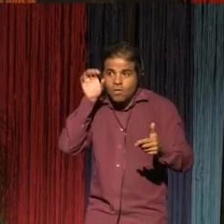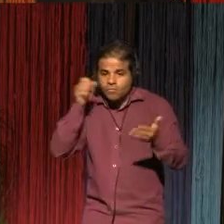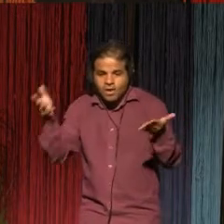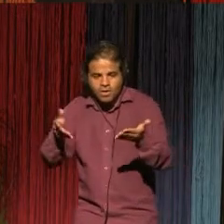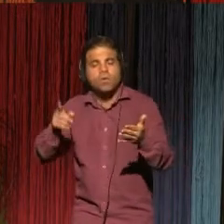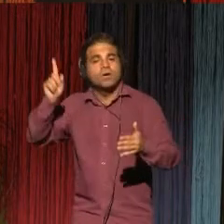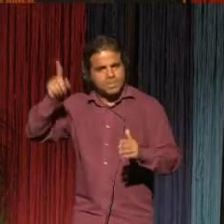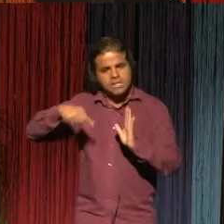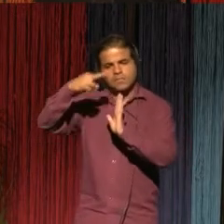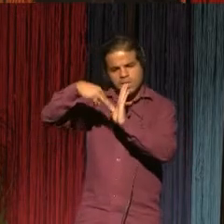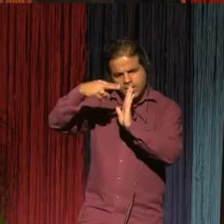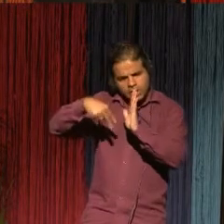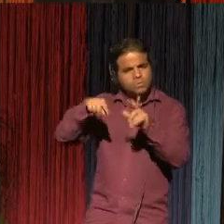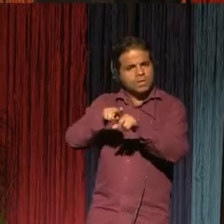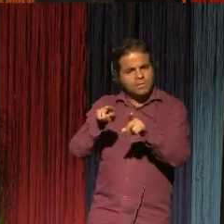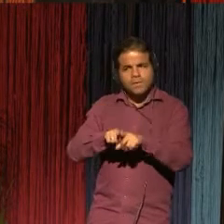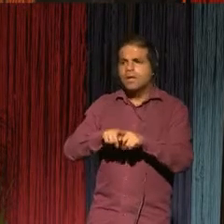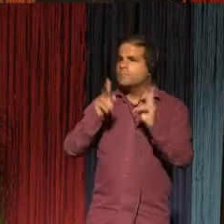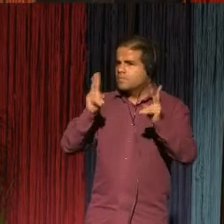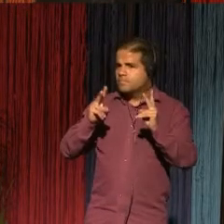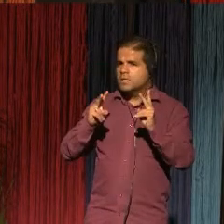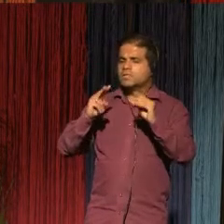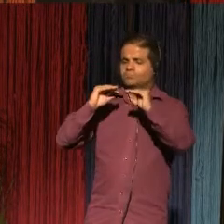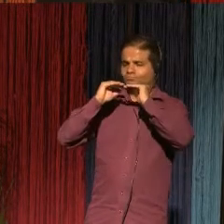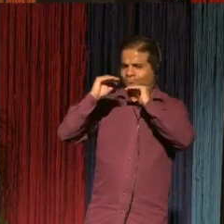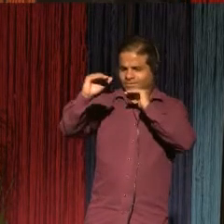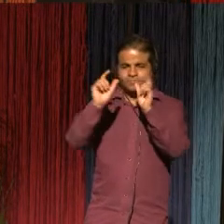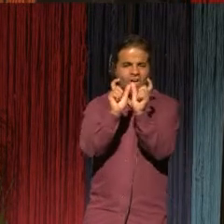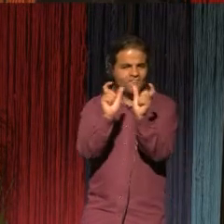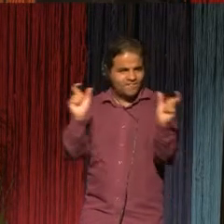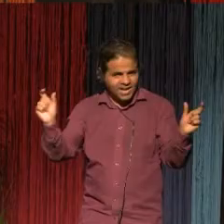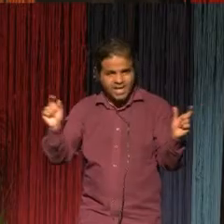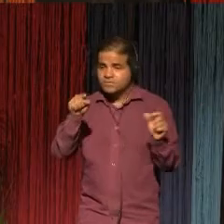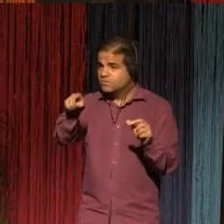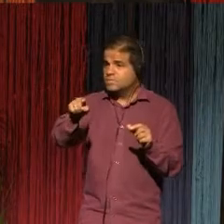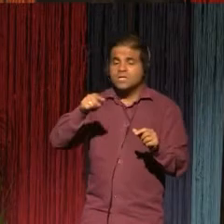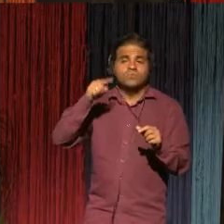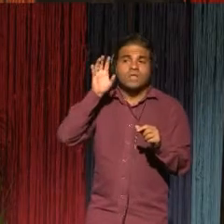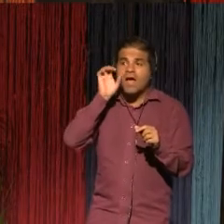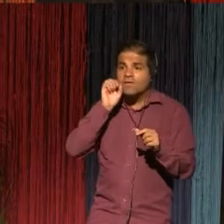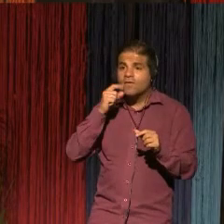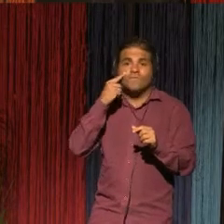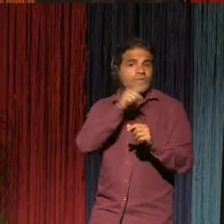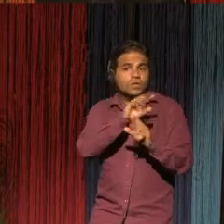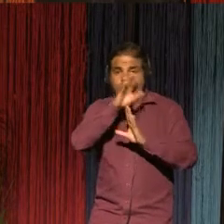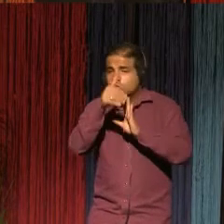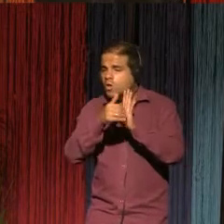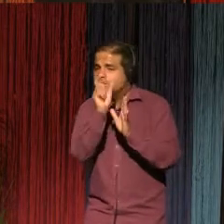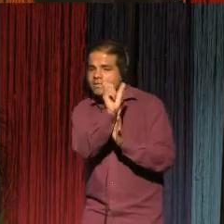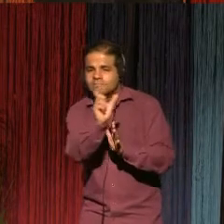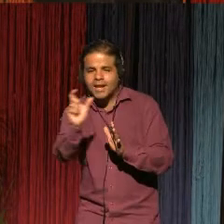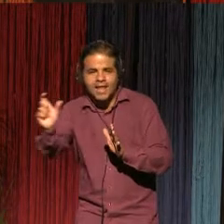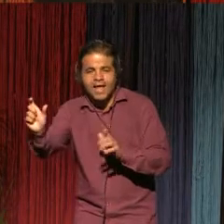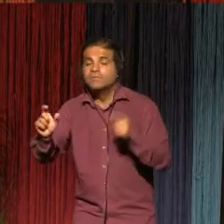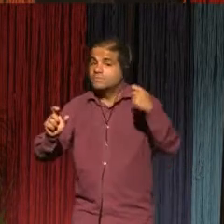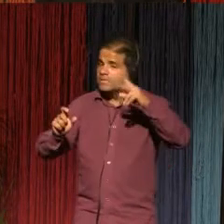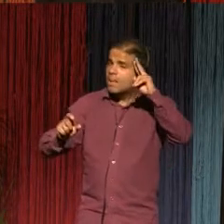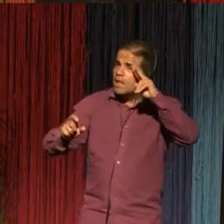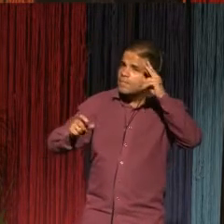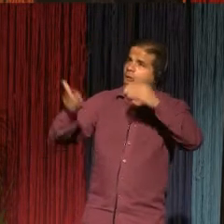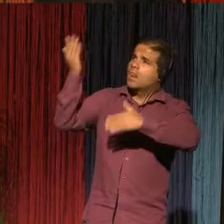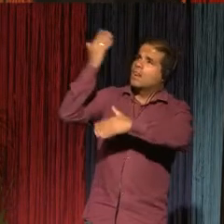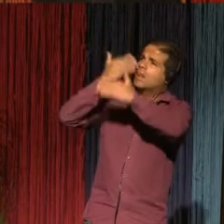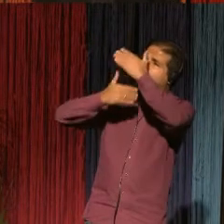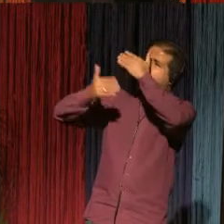também vale para a leitura, porque mesmo no nível de uma frase, você não está vendo todas as palavras ao mesmo tempo. Você tem que lembrar o que você